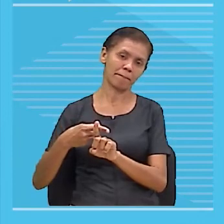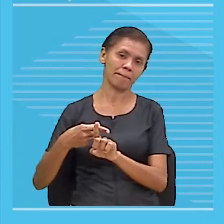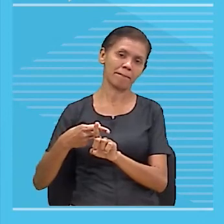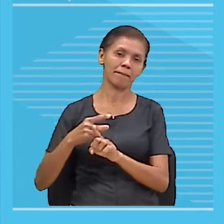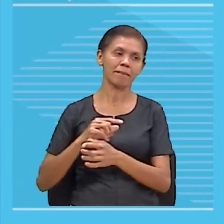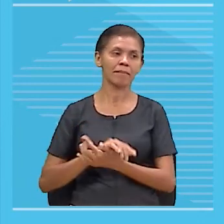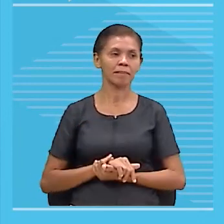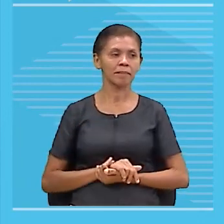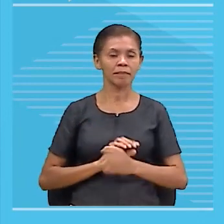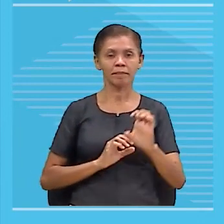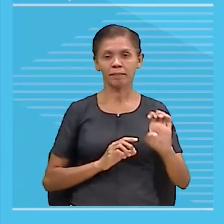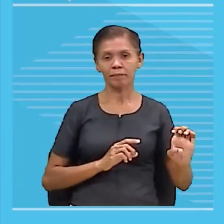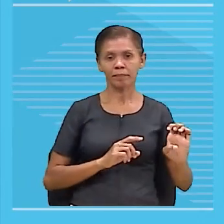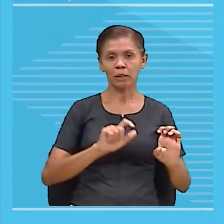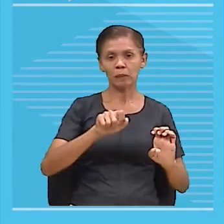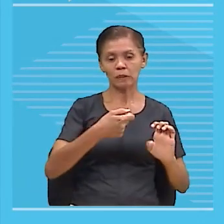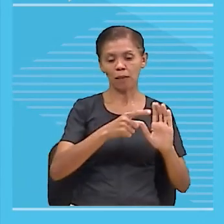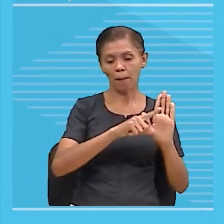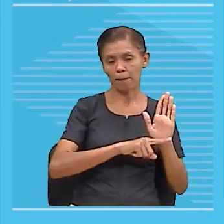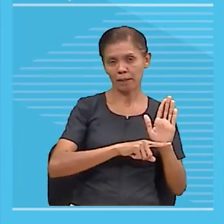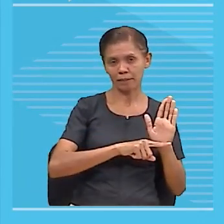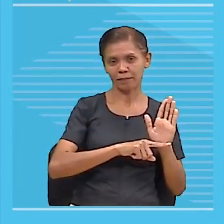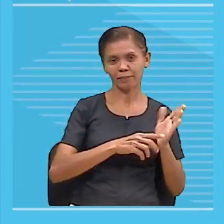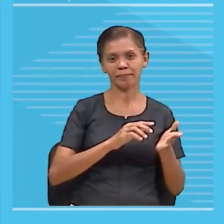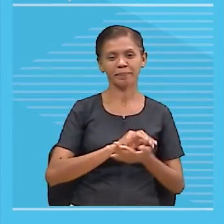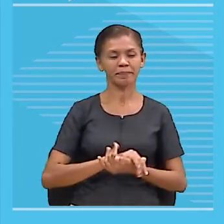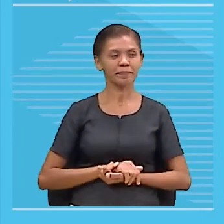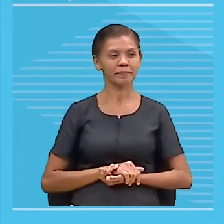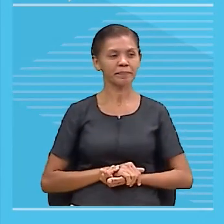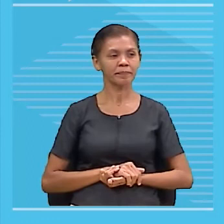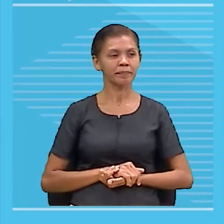positivo. Para a esquerda, ele fica negativo.